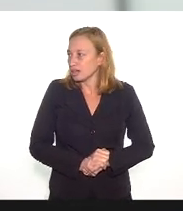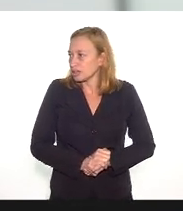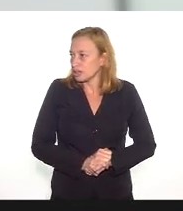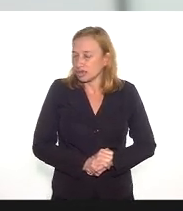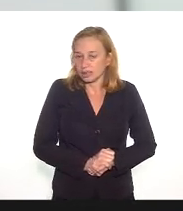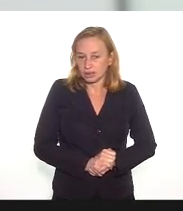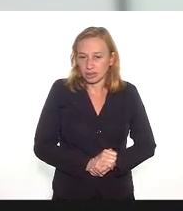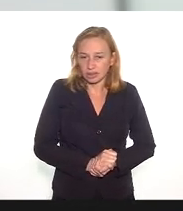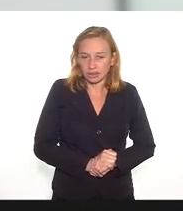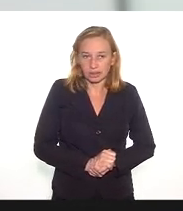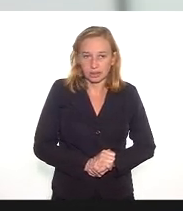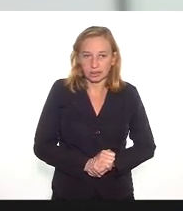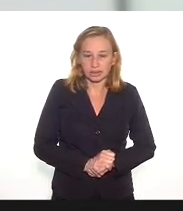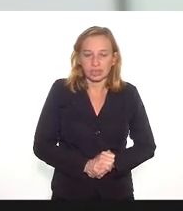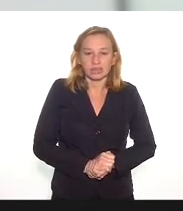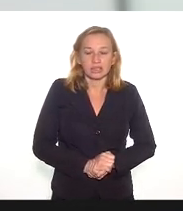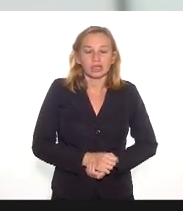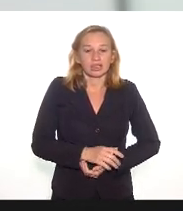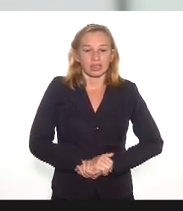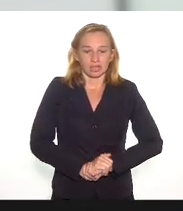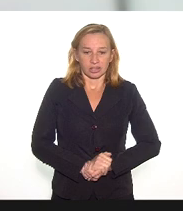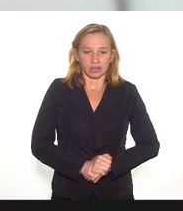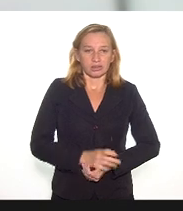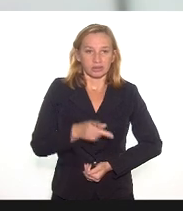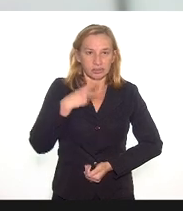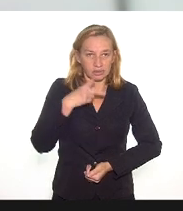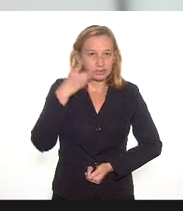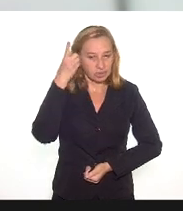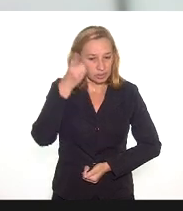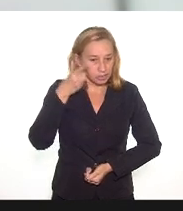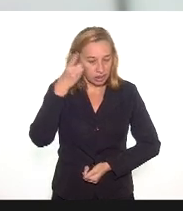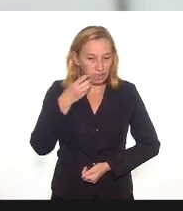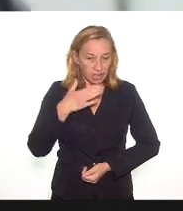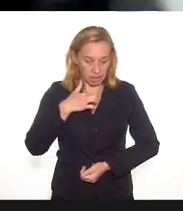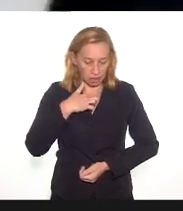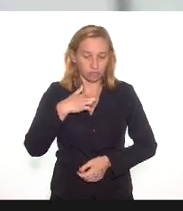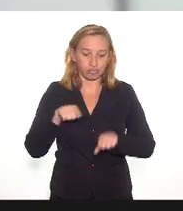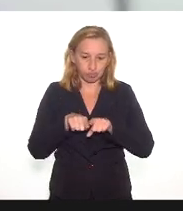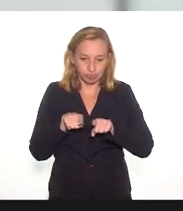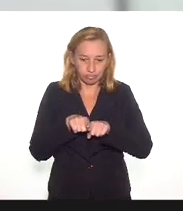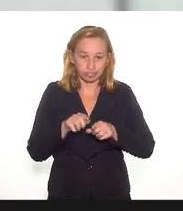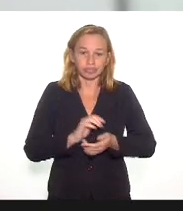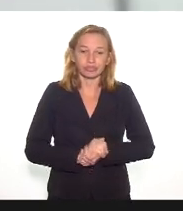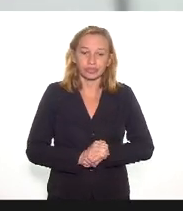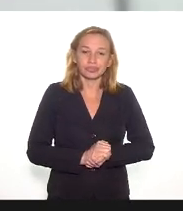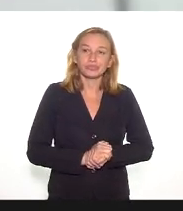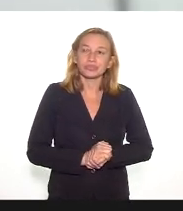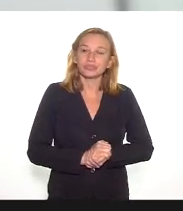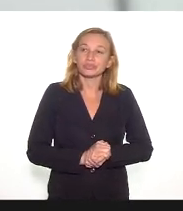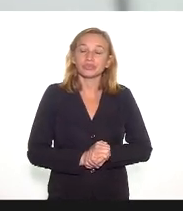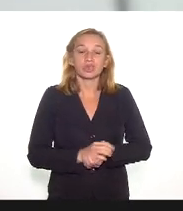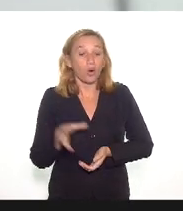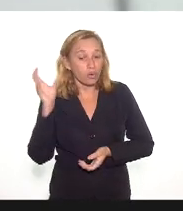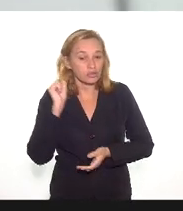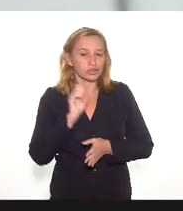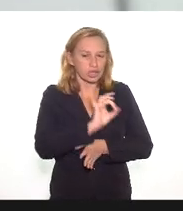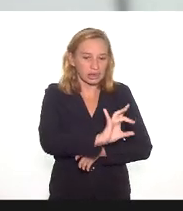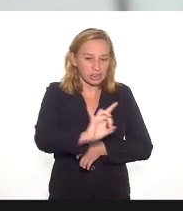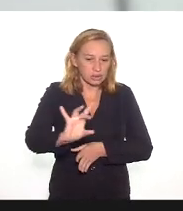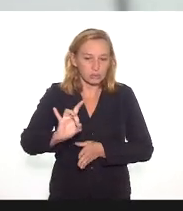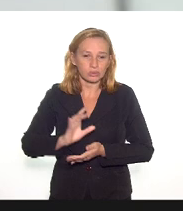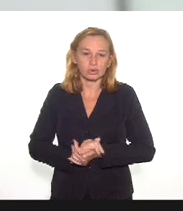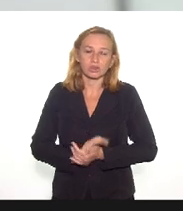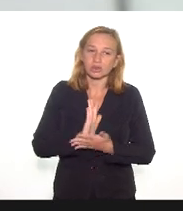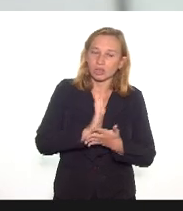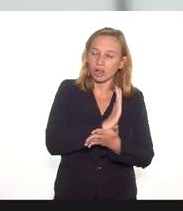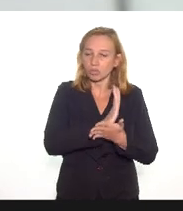antes de abrir para os deputados, e abrindo para mim mesmo, eu vou ouvir deputado e vou continuar a ouvir outras pessoas, fazer aqui